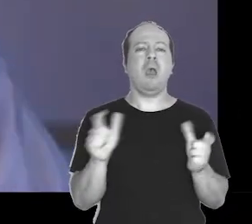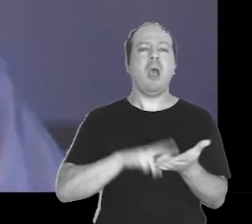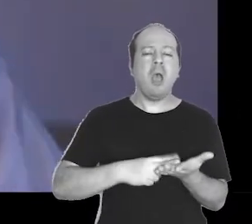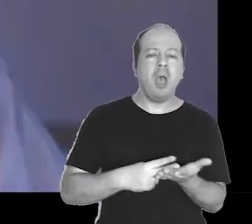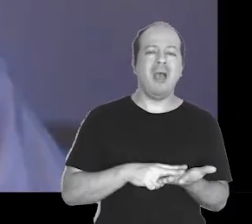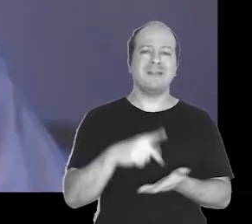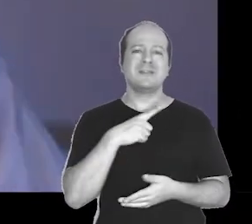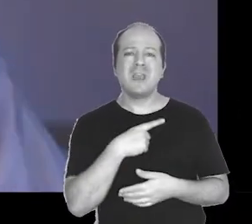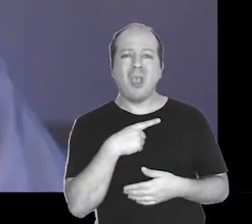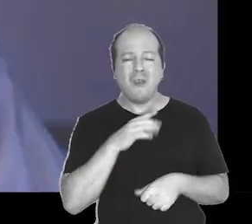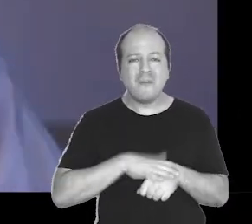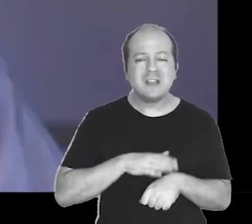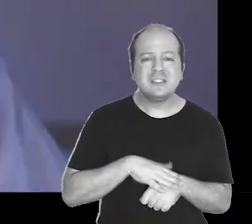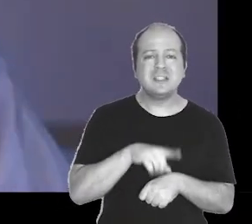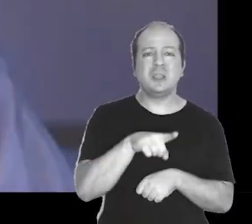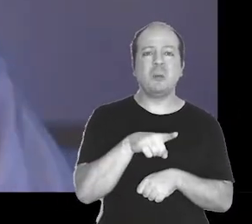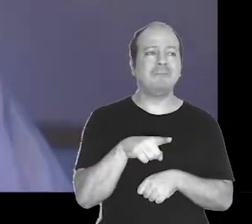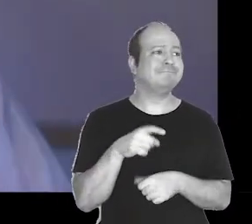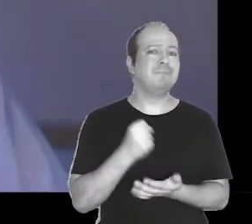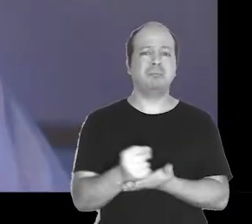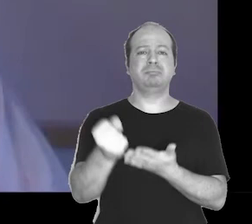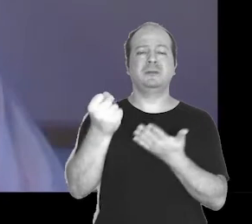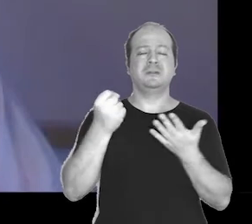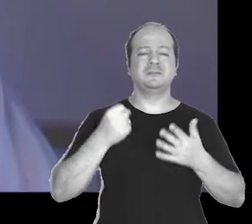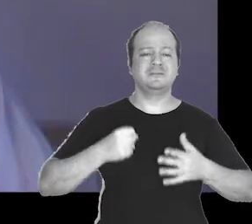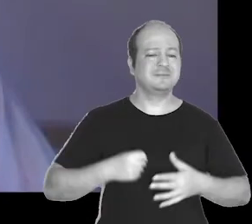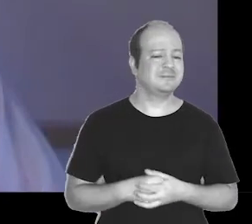na verdade, deixava passar